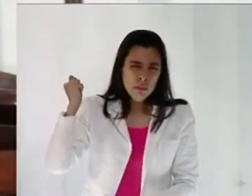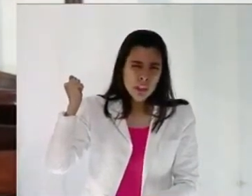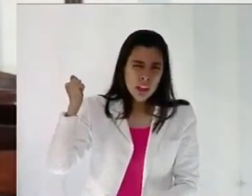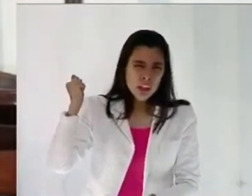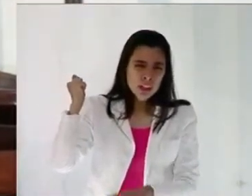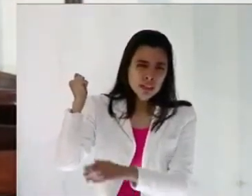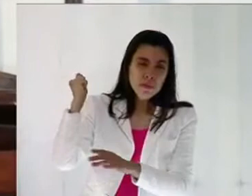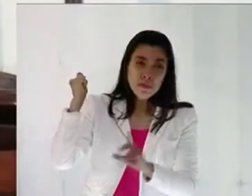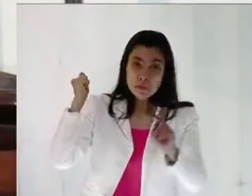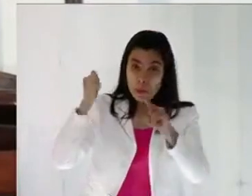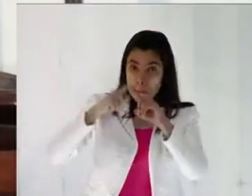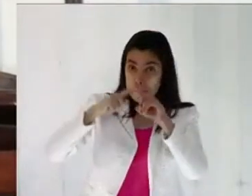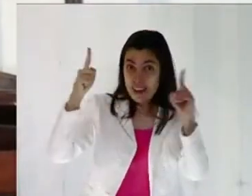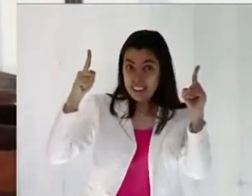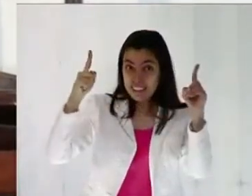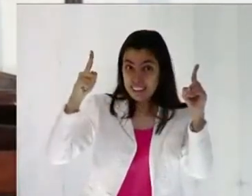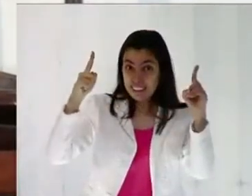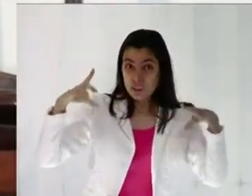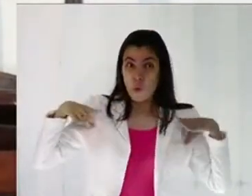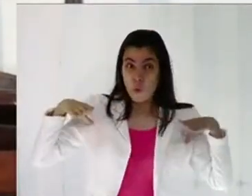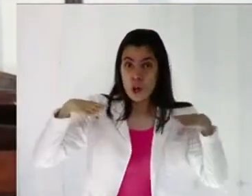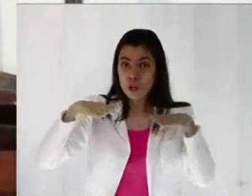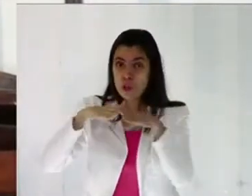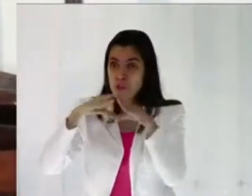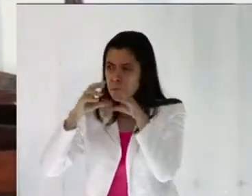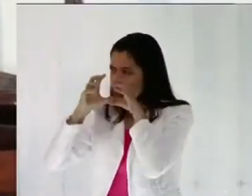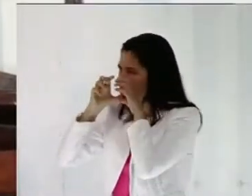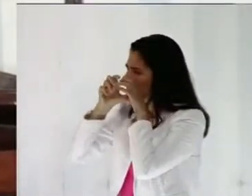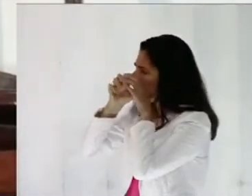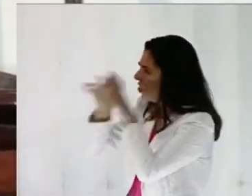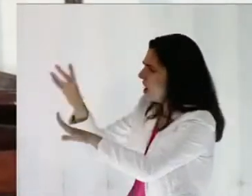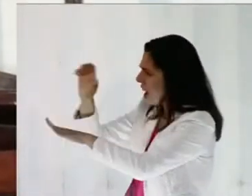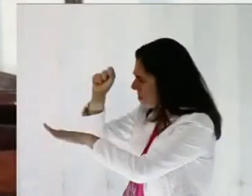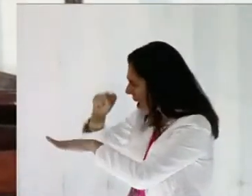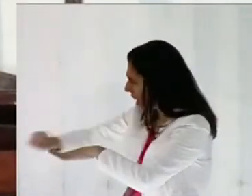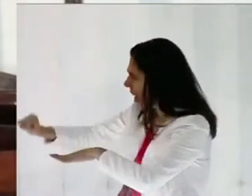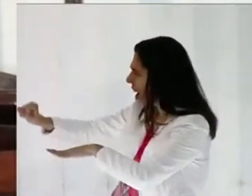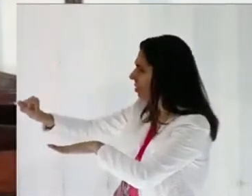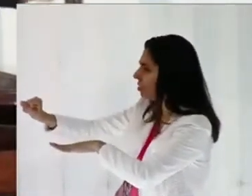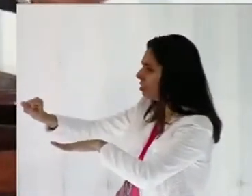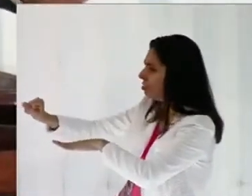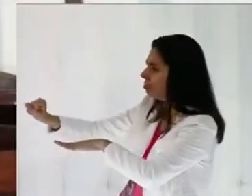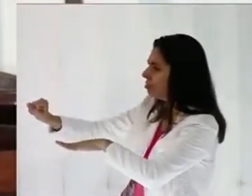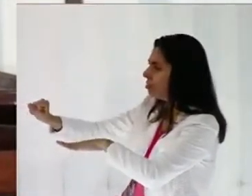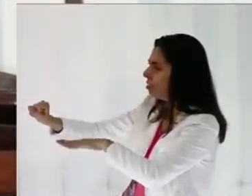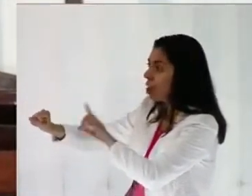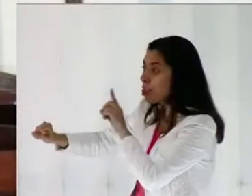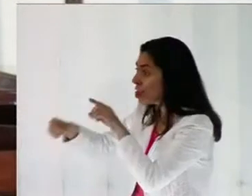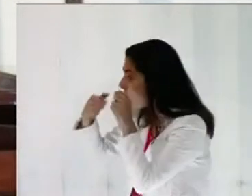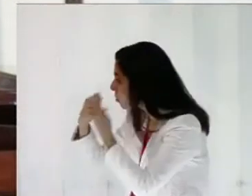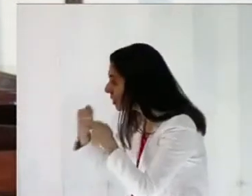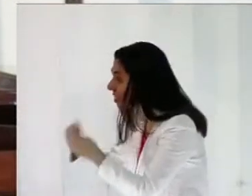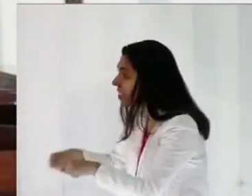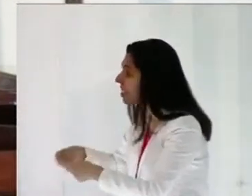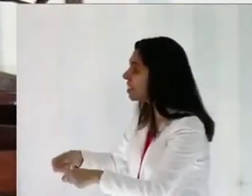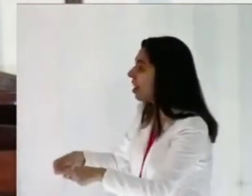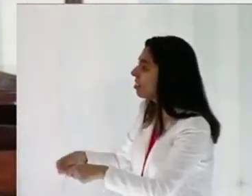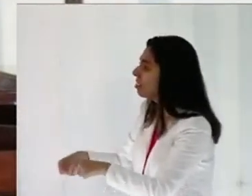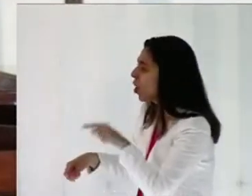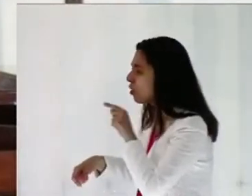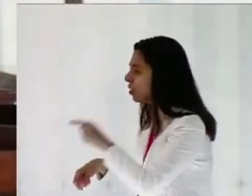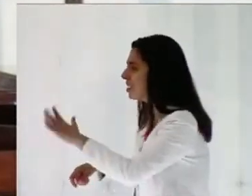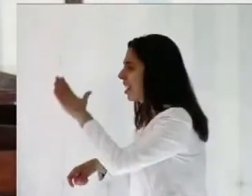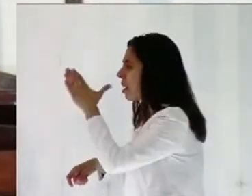anjo do Senhor bradou: Abraão, Abraão, não faças isto, você já passou no teste, você provou que me ama sobre todas